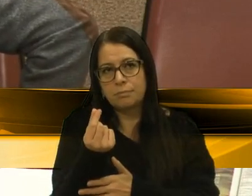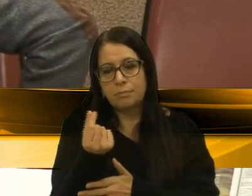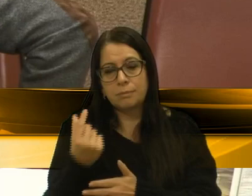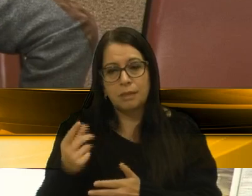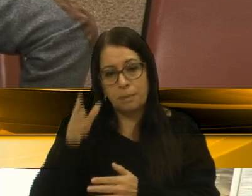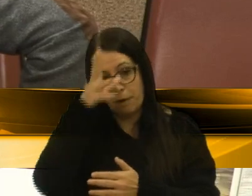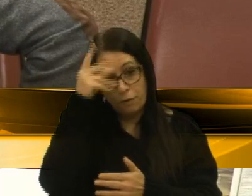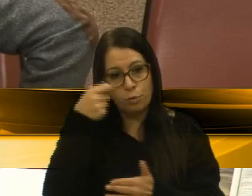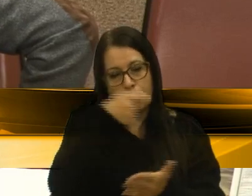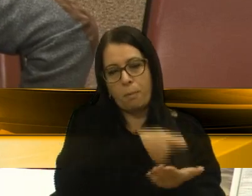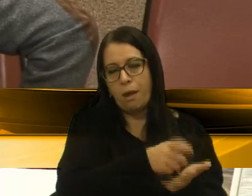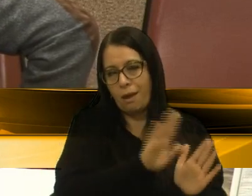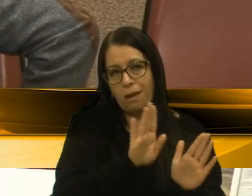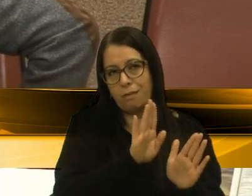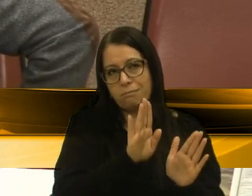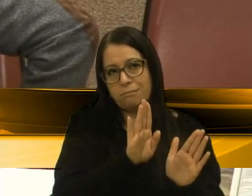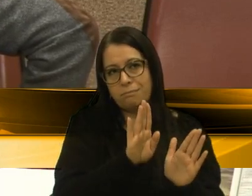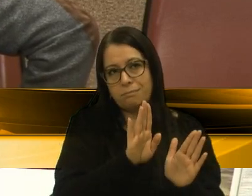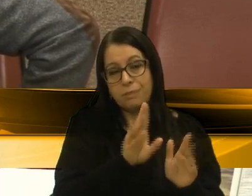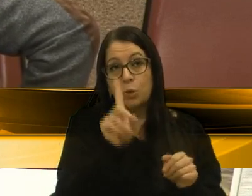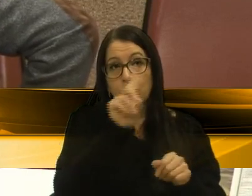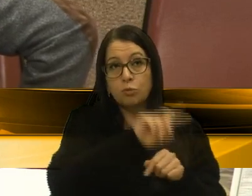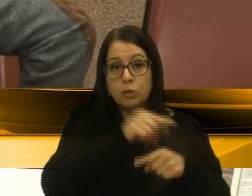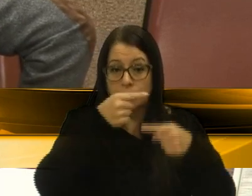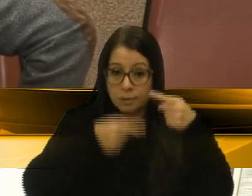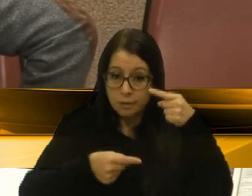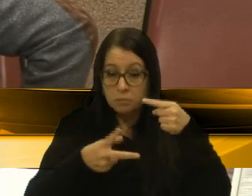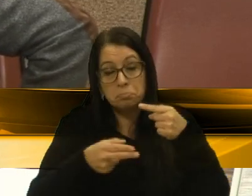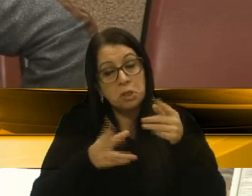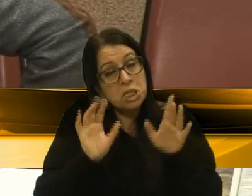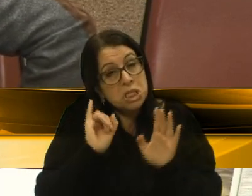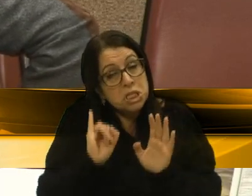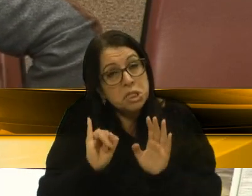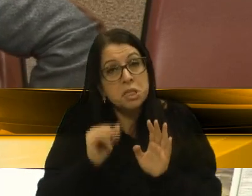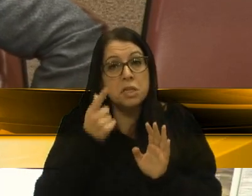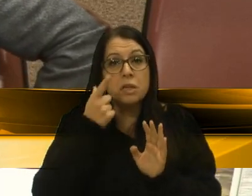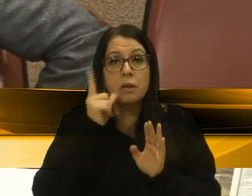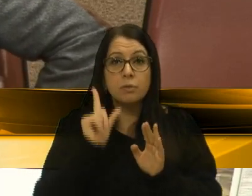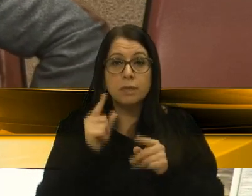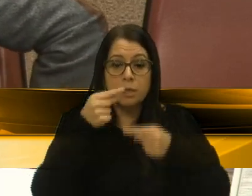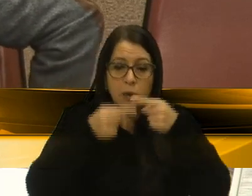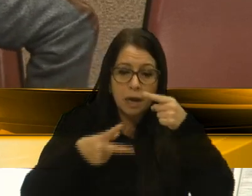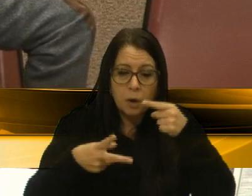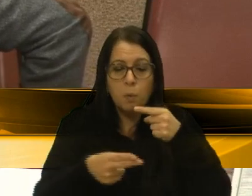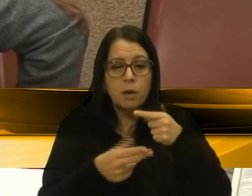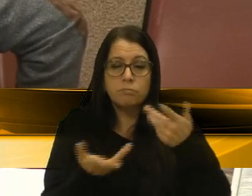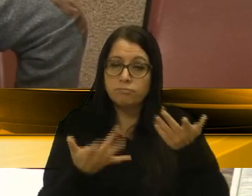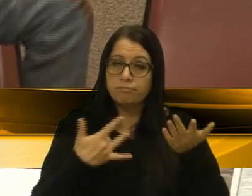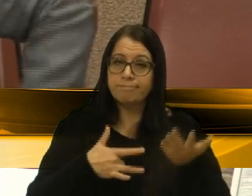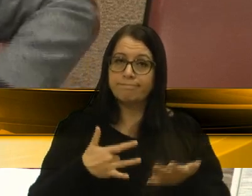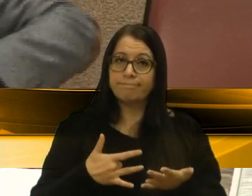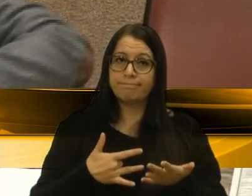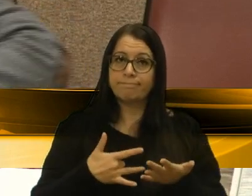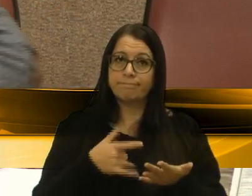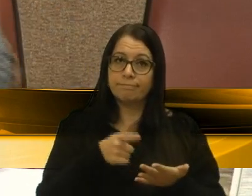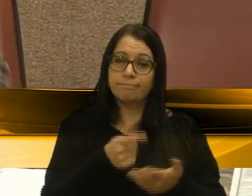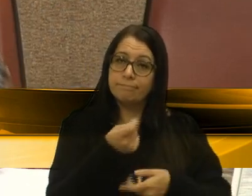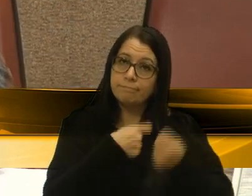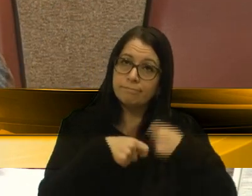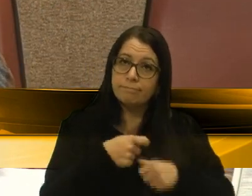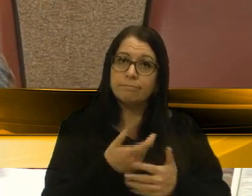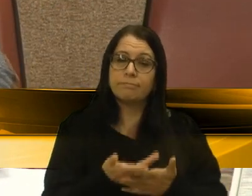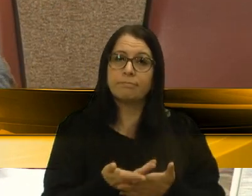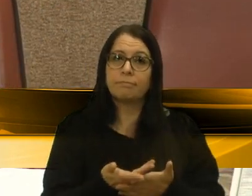da prefeitura. Então, no dia da inauguração, se é que conseguirão inaugurar, infelizmente, nessa